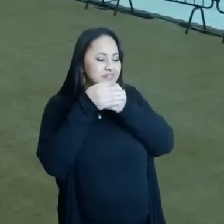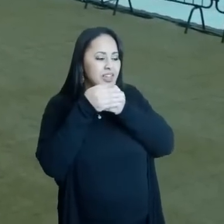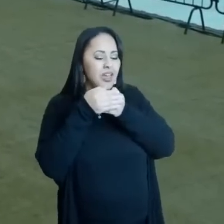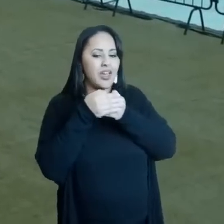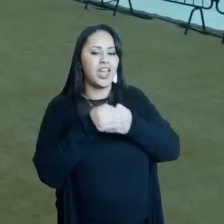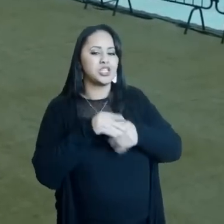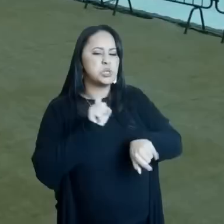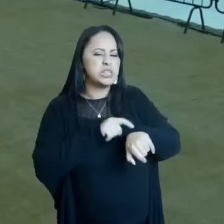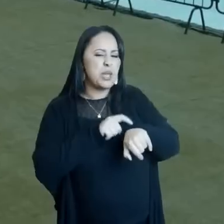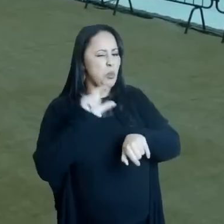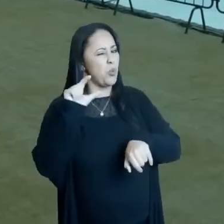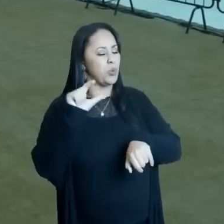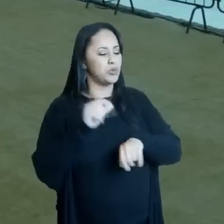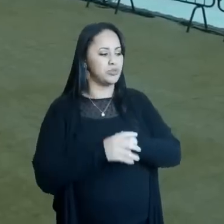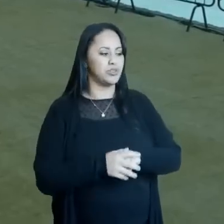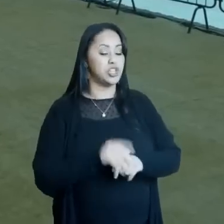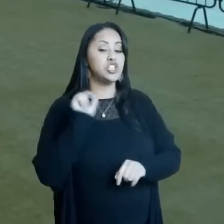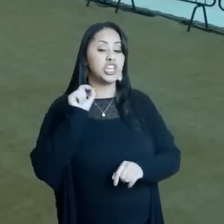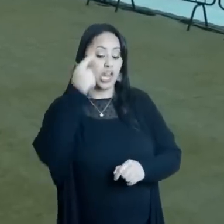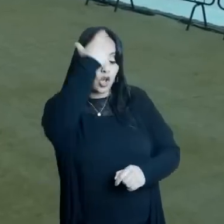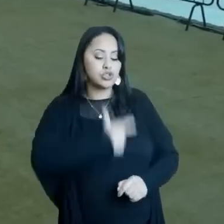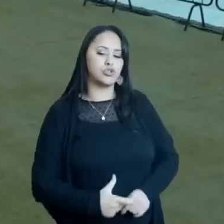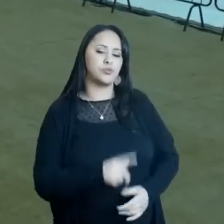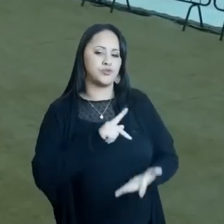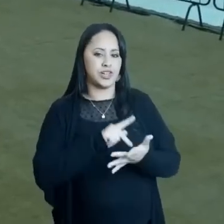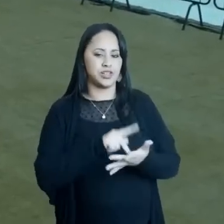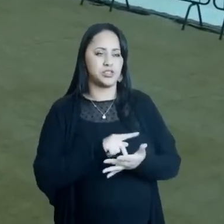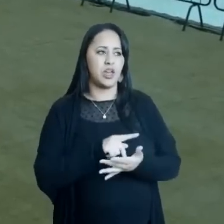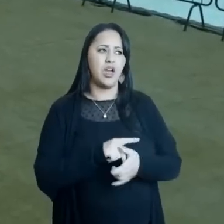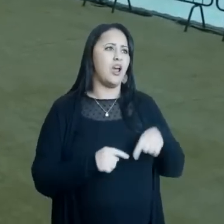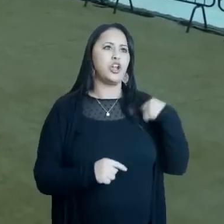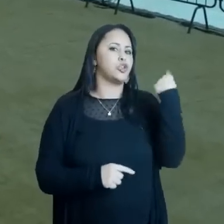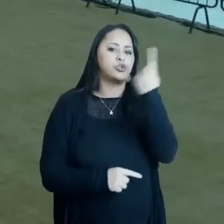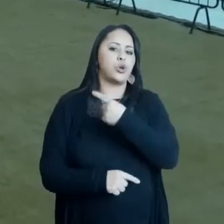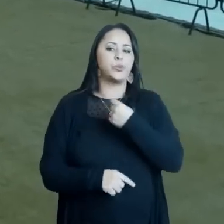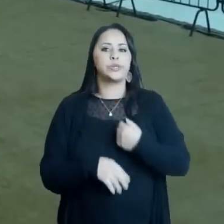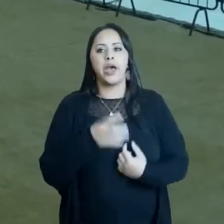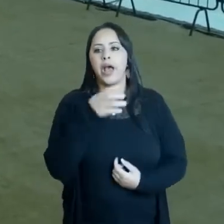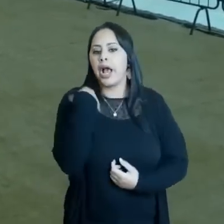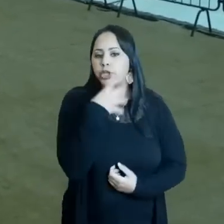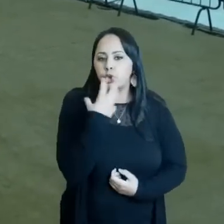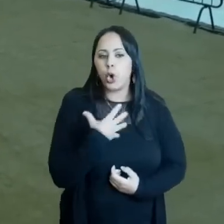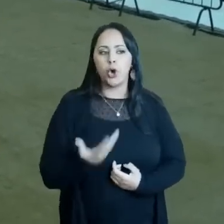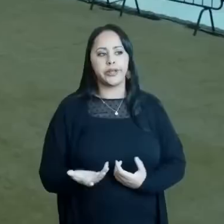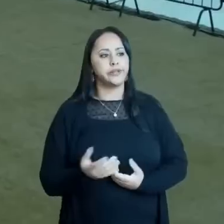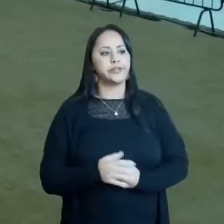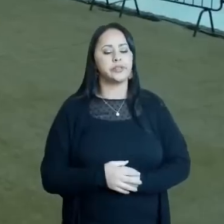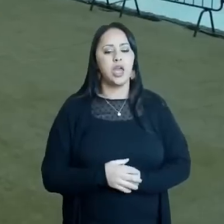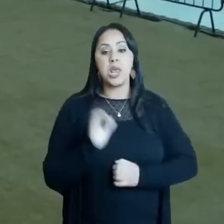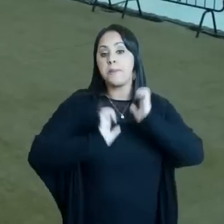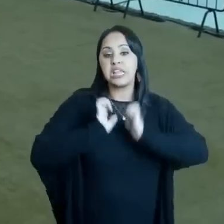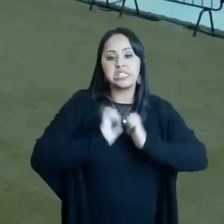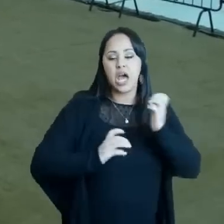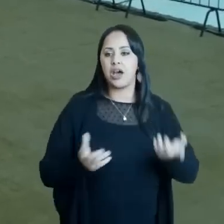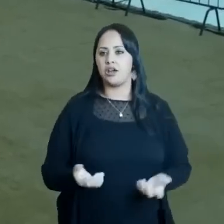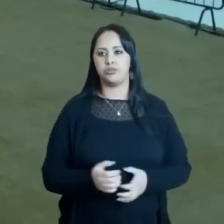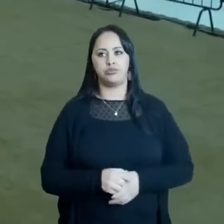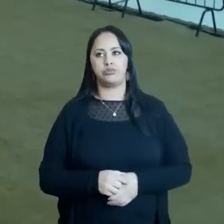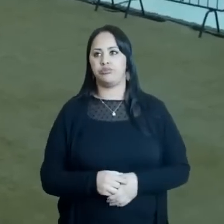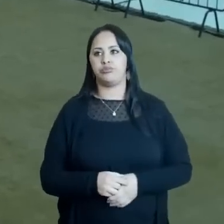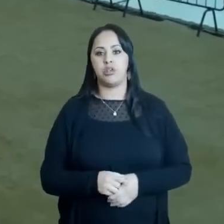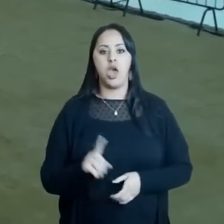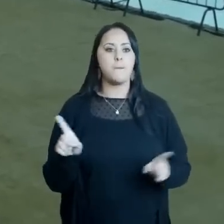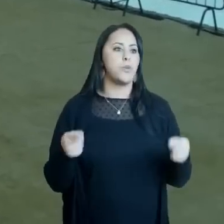ele é só um disfarce temporário de quem nós realmente somos. Nós não somos cantores, nós não somos empresários, nós não